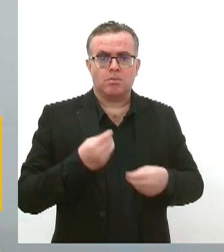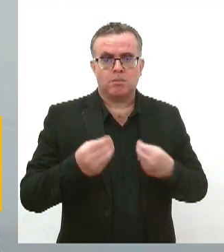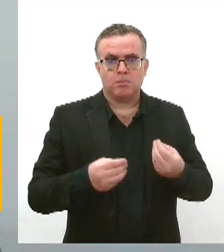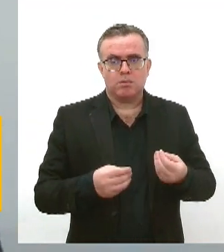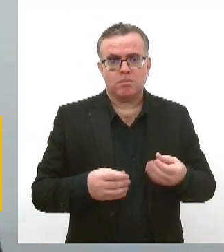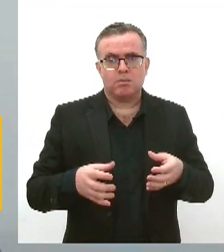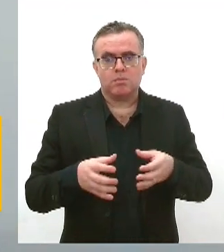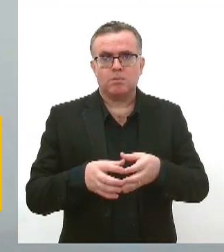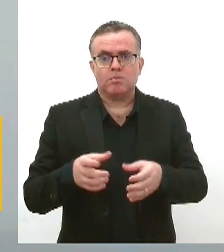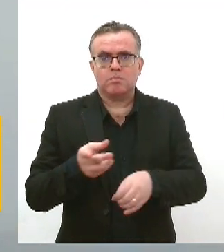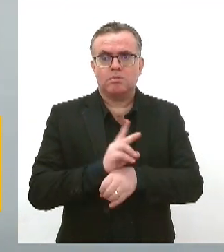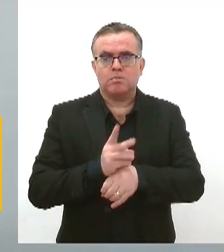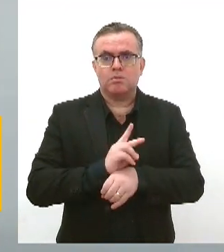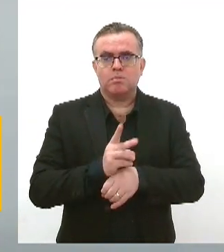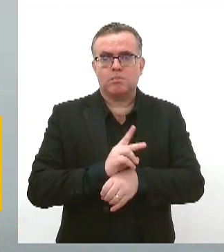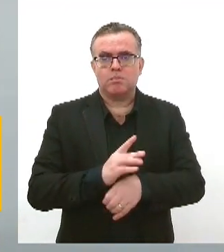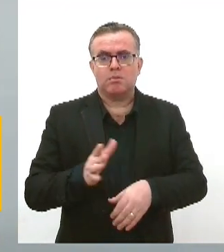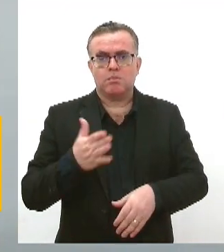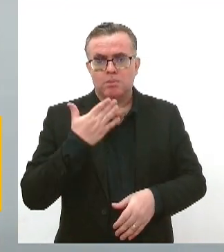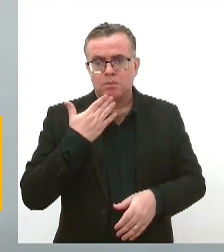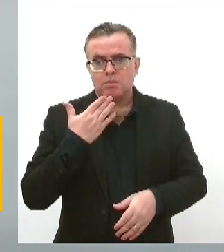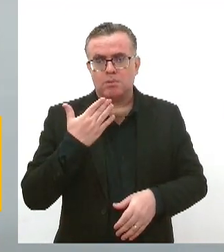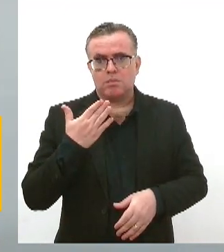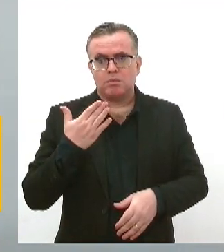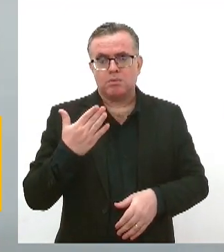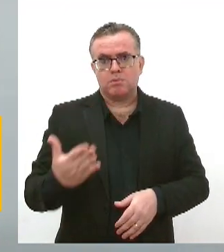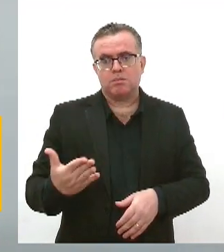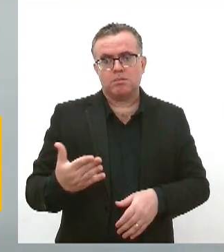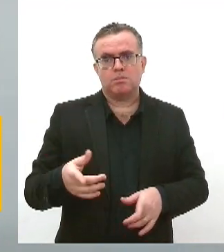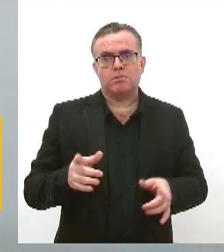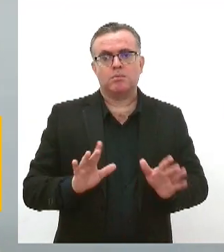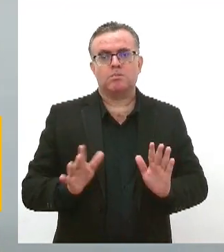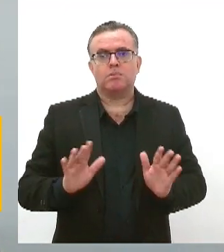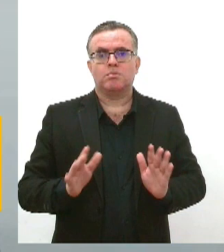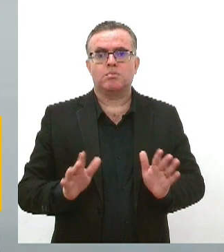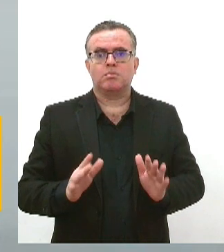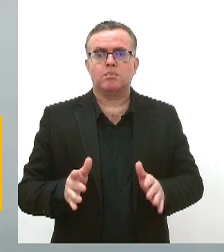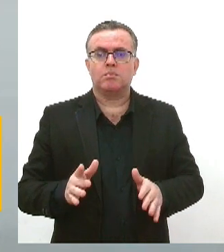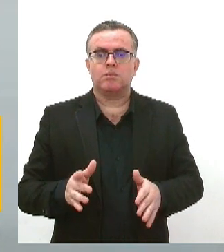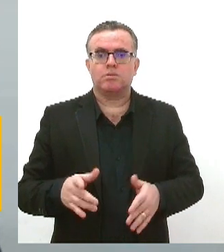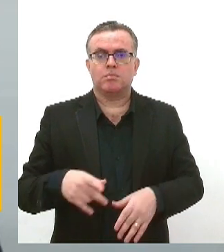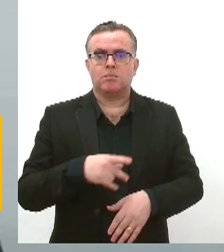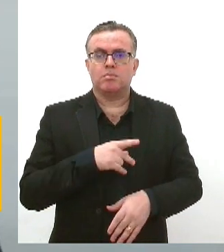E eu pedi que não me colocasse mais como presidente